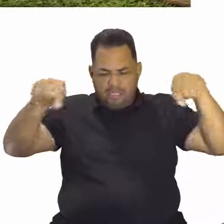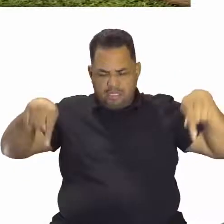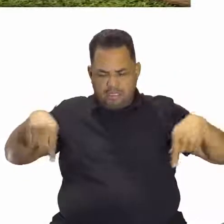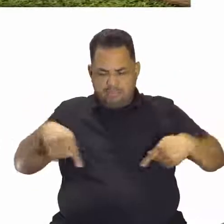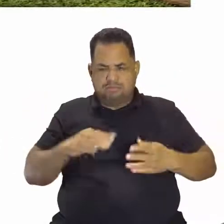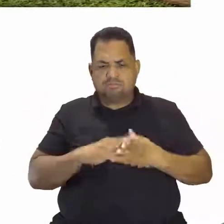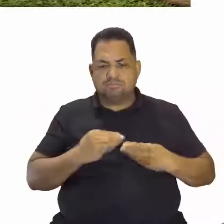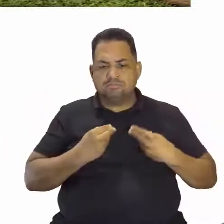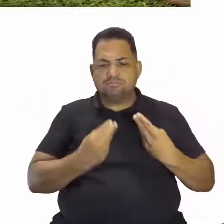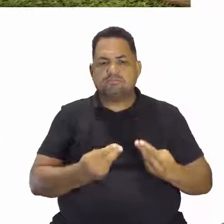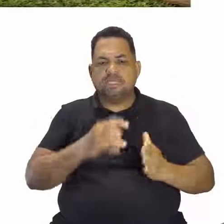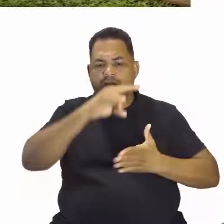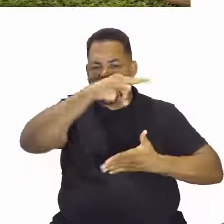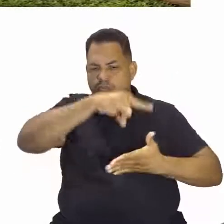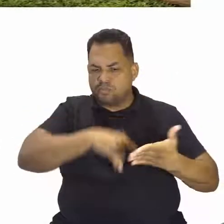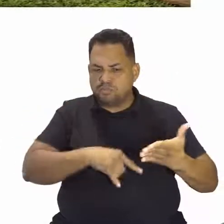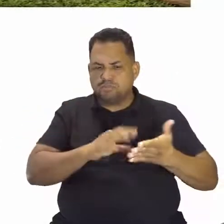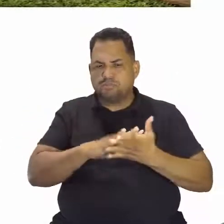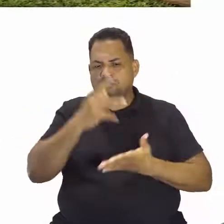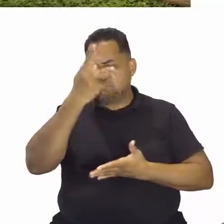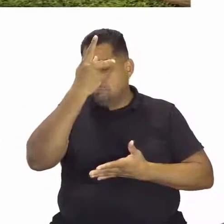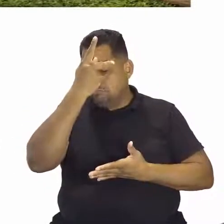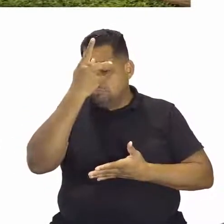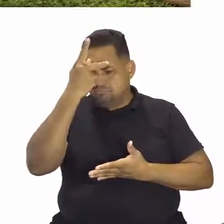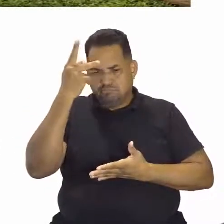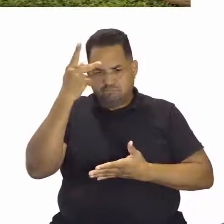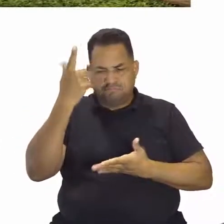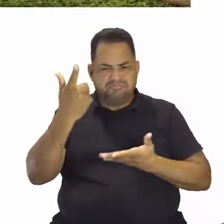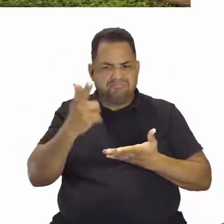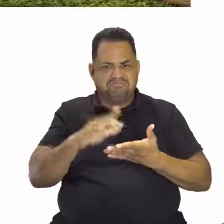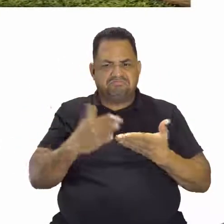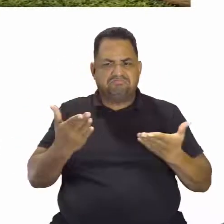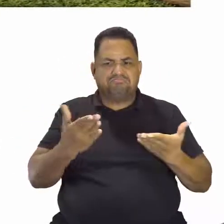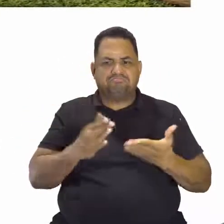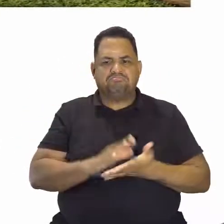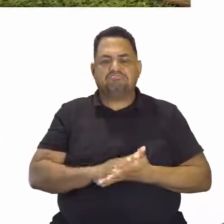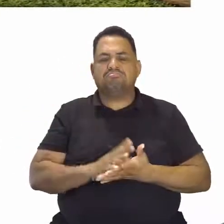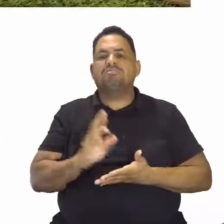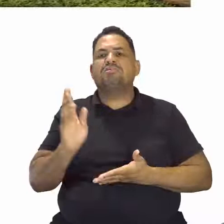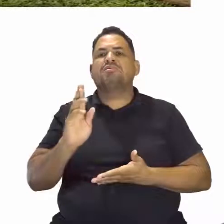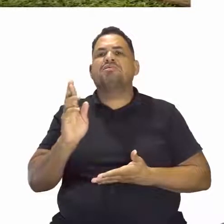para as pessoas não sofrerem isso. De quem é a floresta?